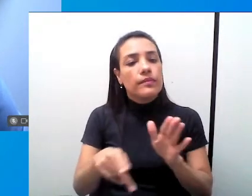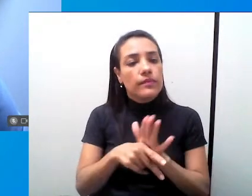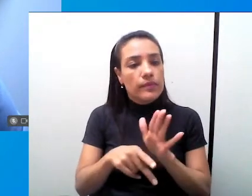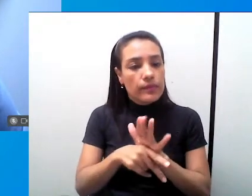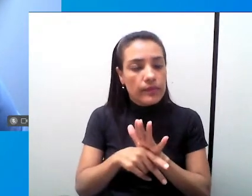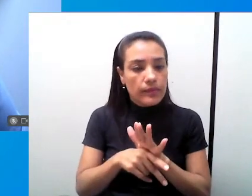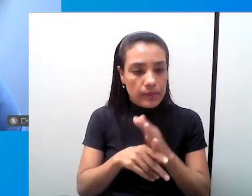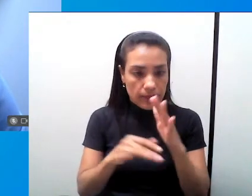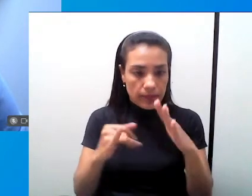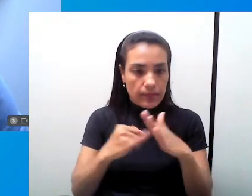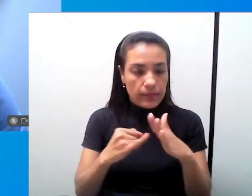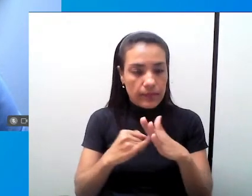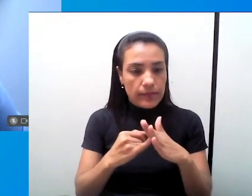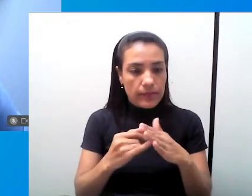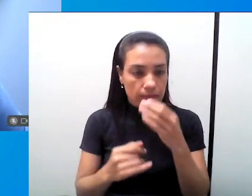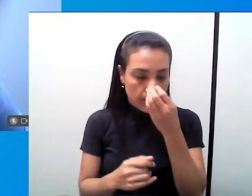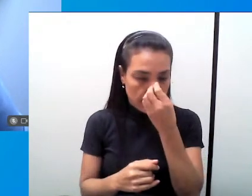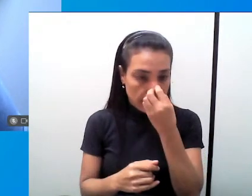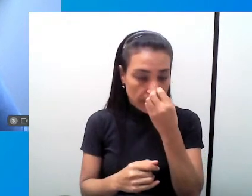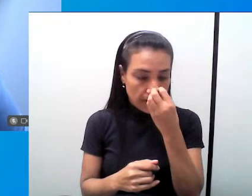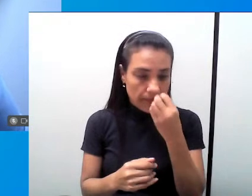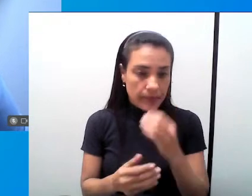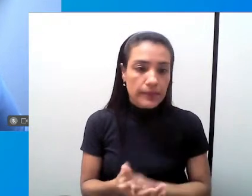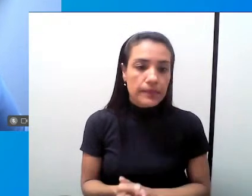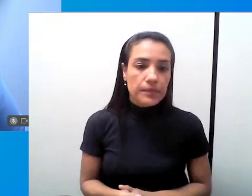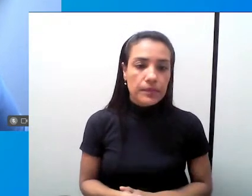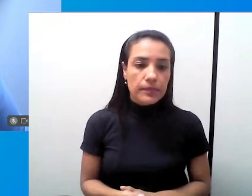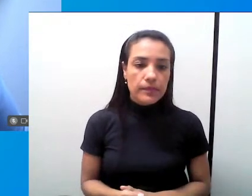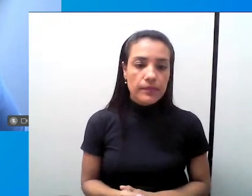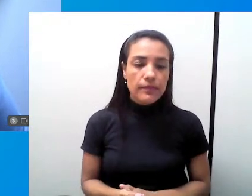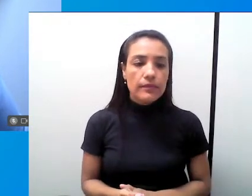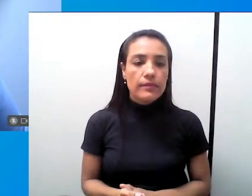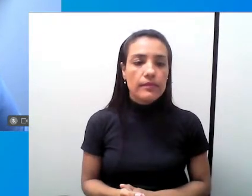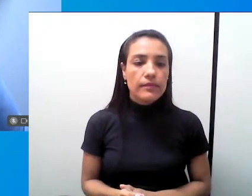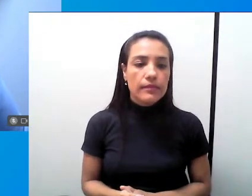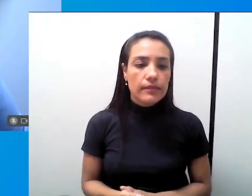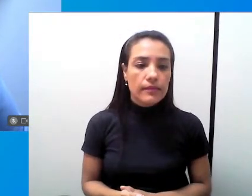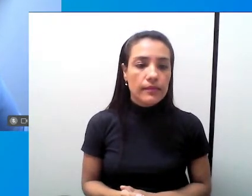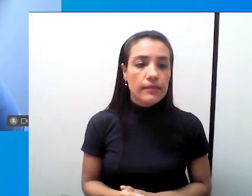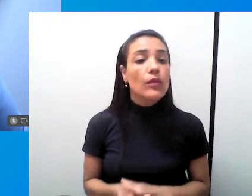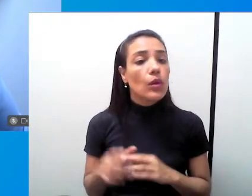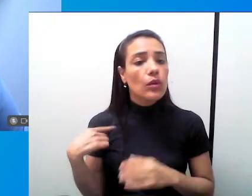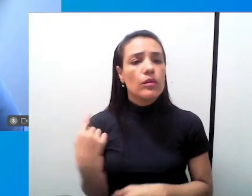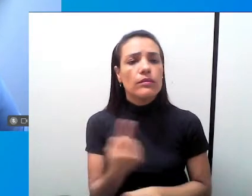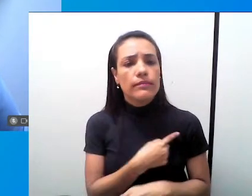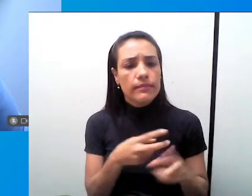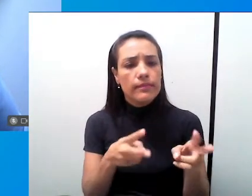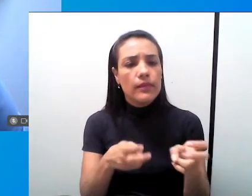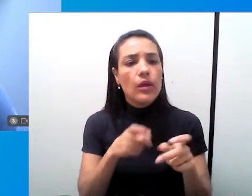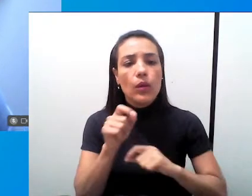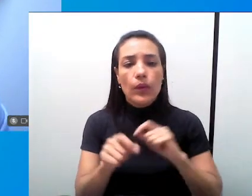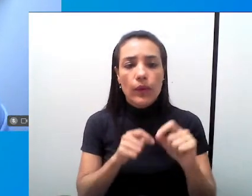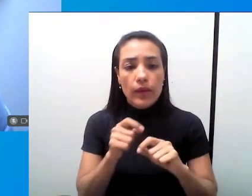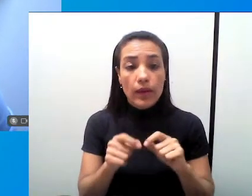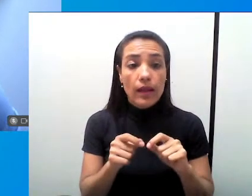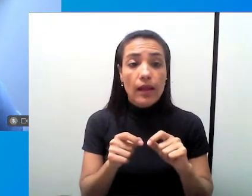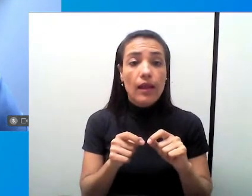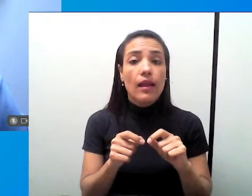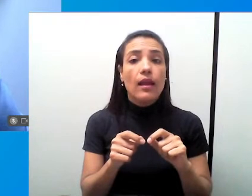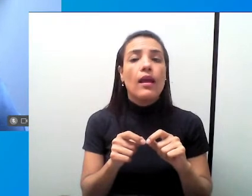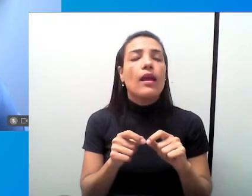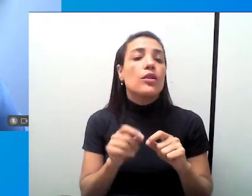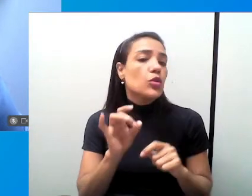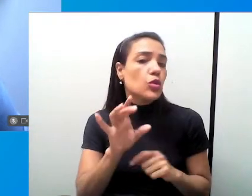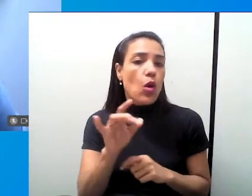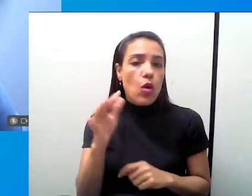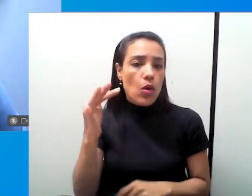Eu acho que esse processo nós percebemos que não apenas a Rede Federal, mas todas as